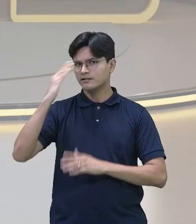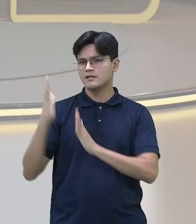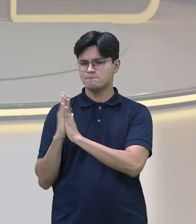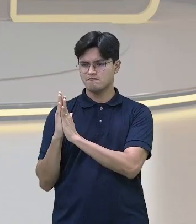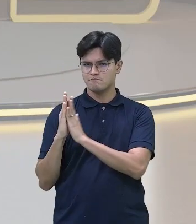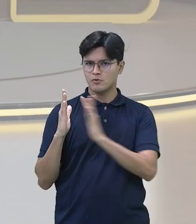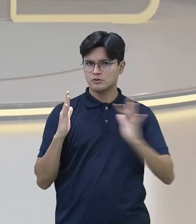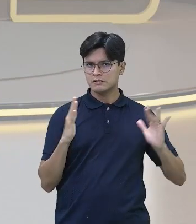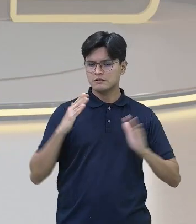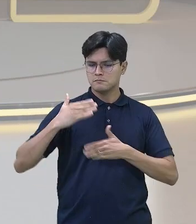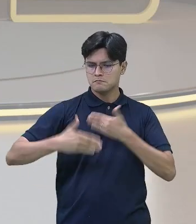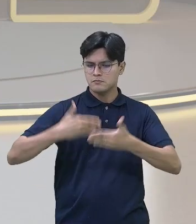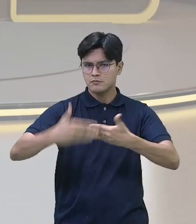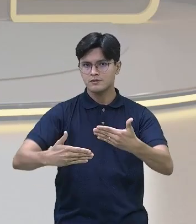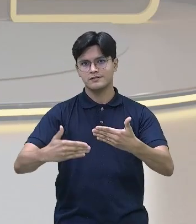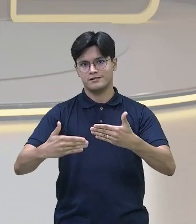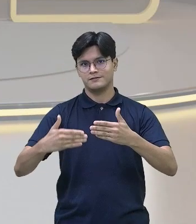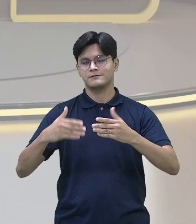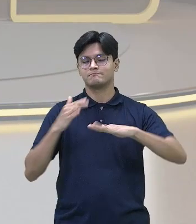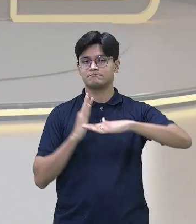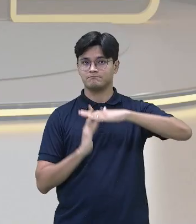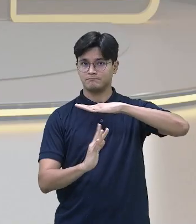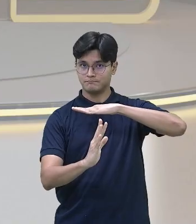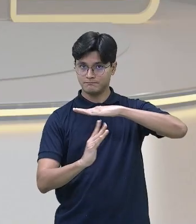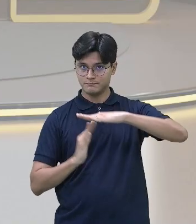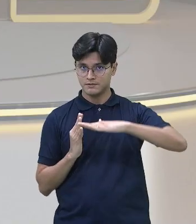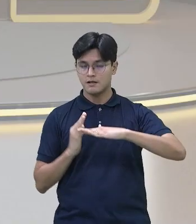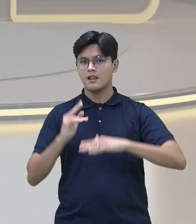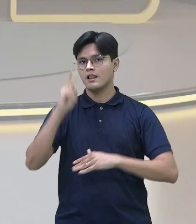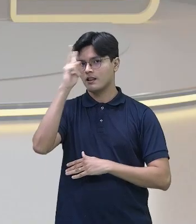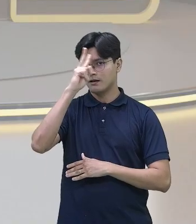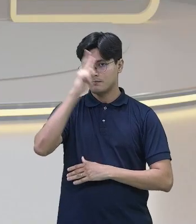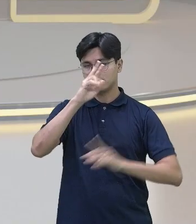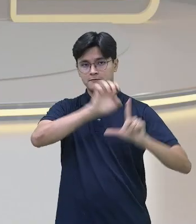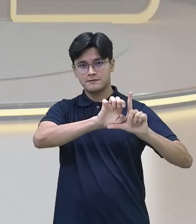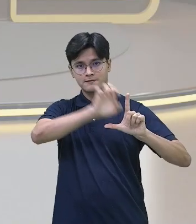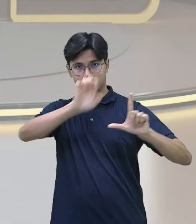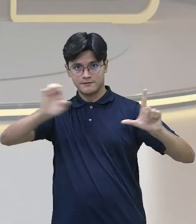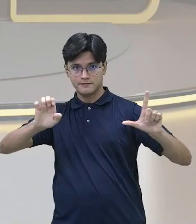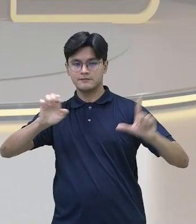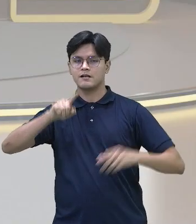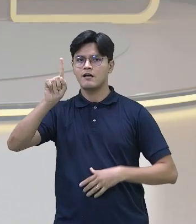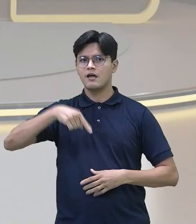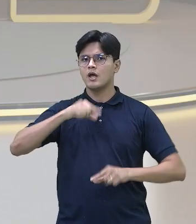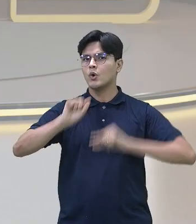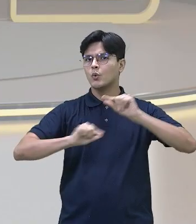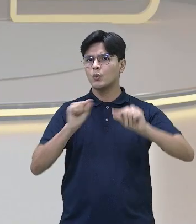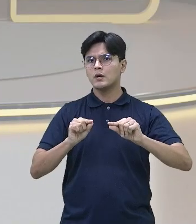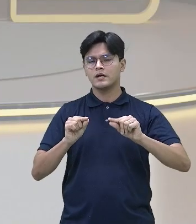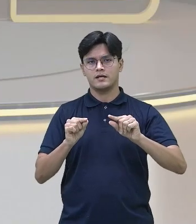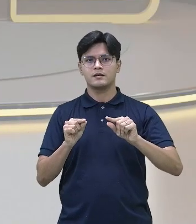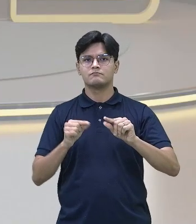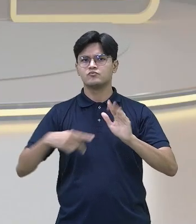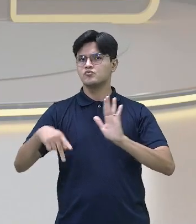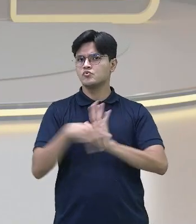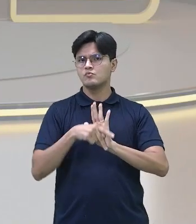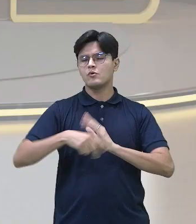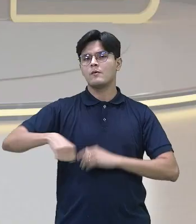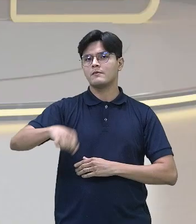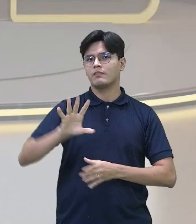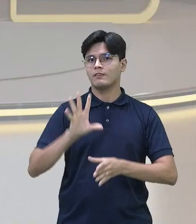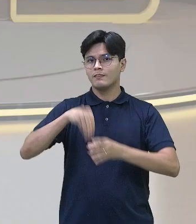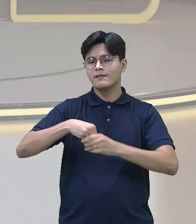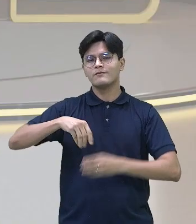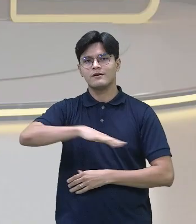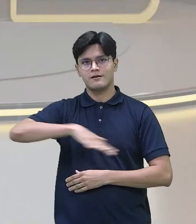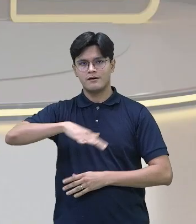de migração. Vale lembrar que a estatística é uma ferramenta matemática que nos auxilia justamente em relação a isso. Ou seja,